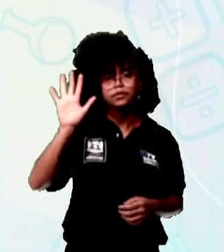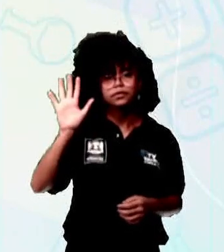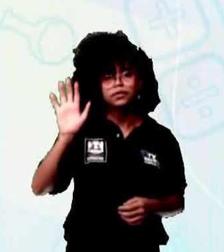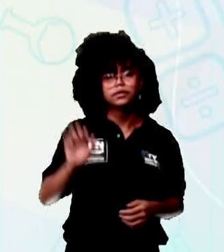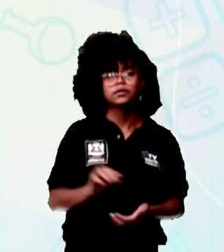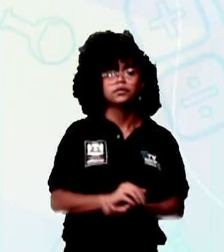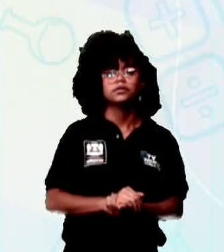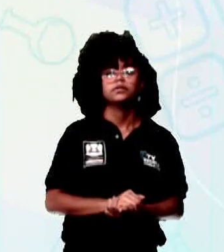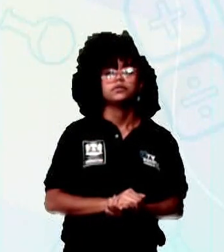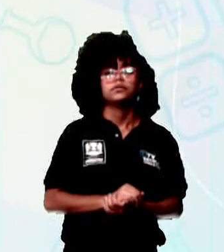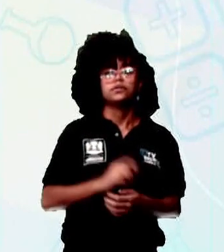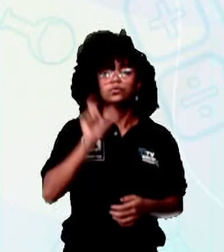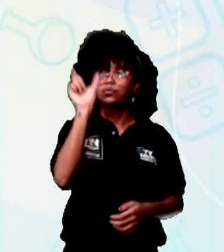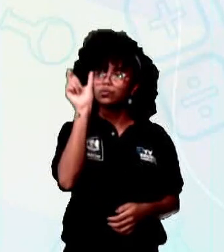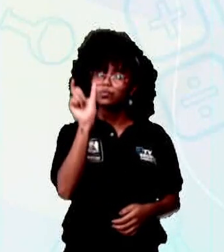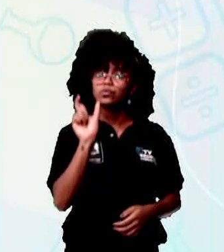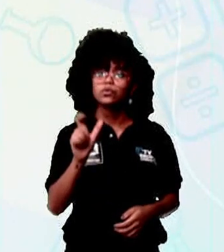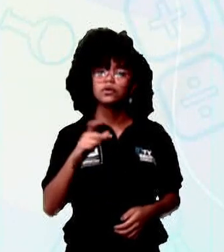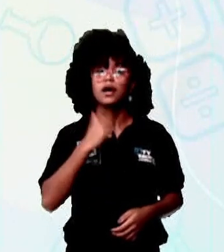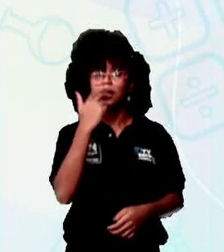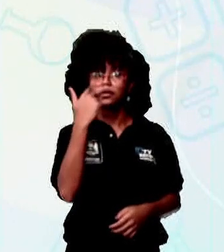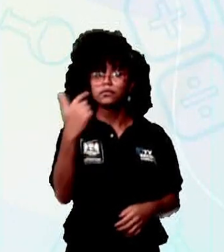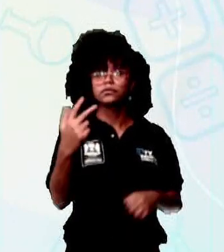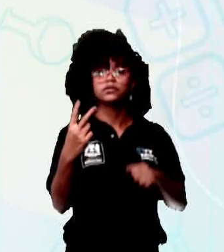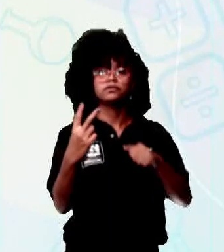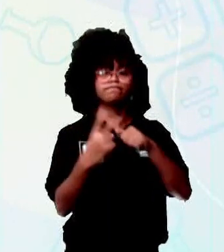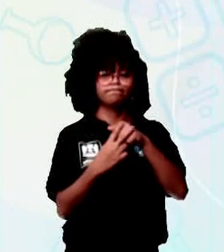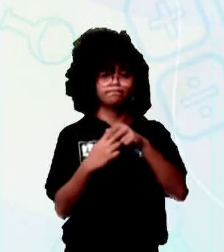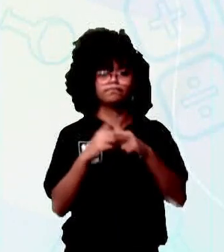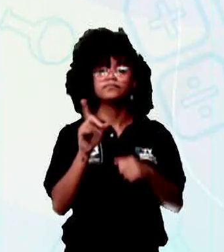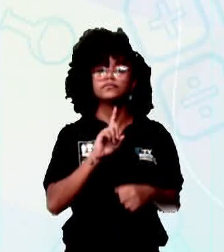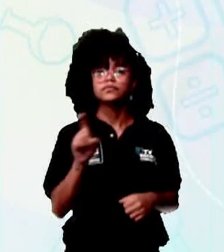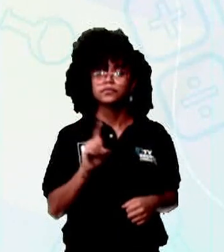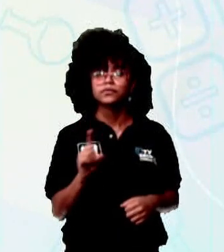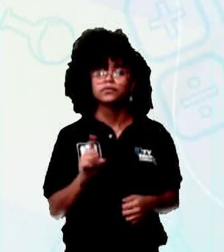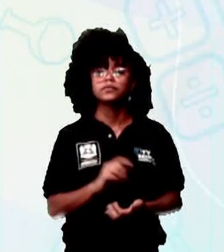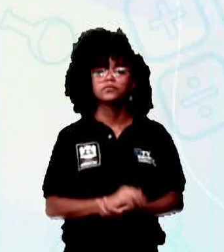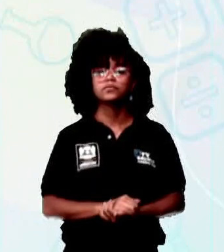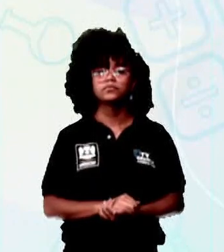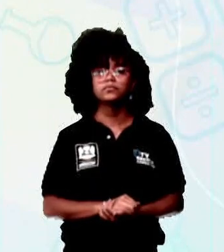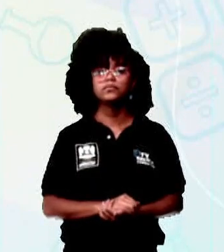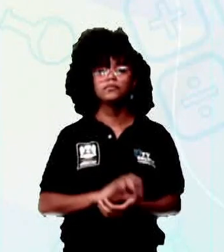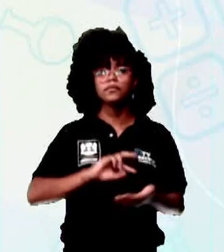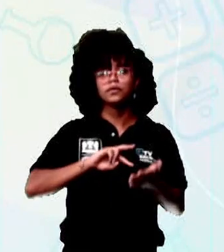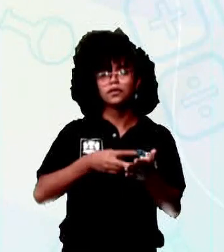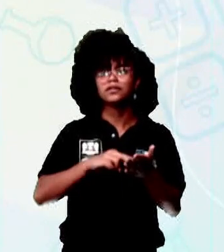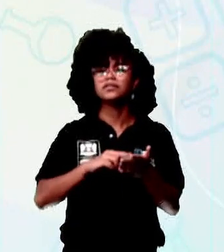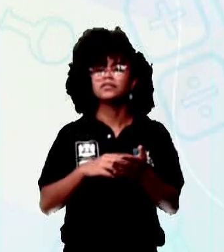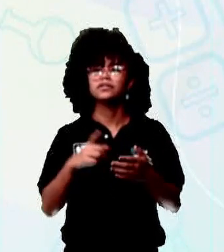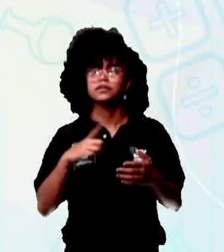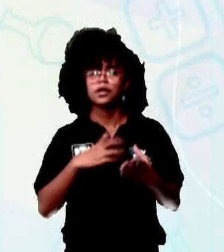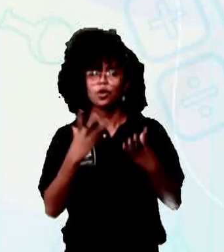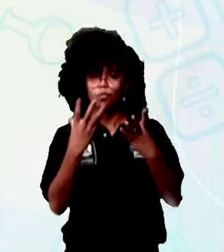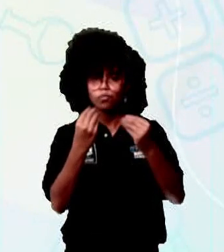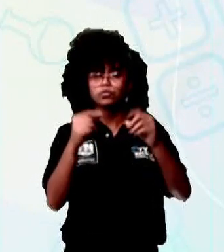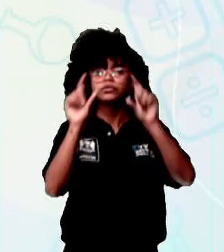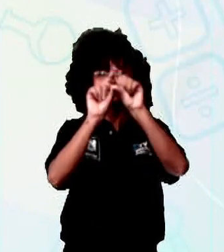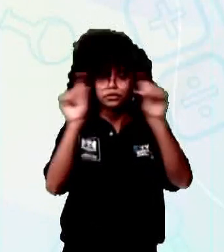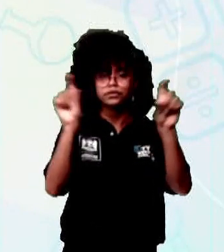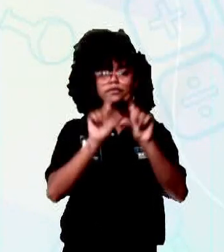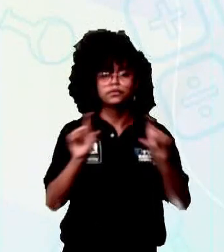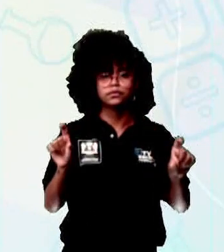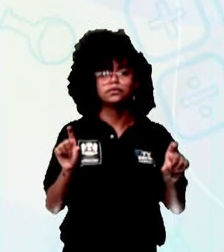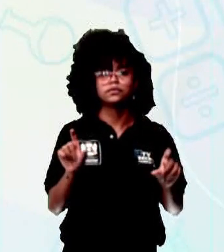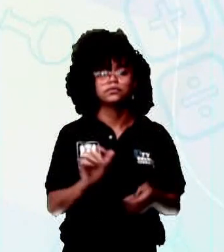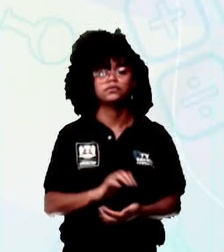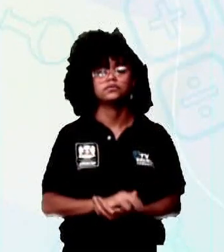ícones, né? A linguagem não verbal, ela vai falar muito, vai compor aí 50% da compreensão do